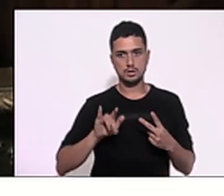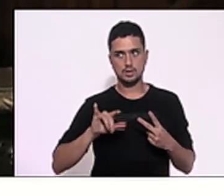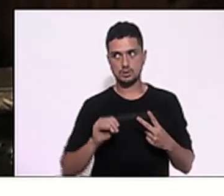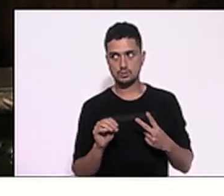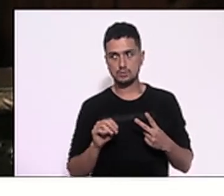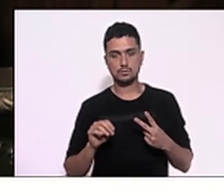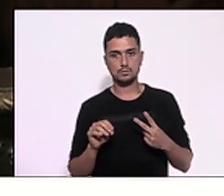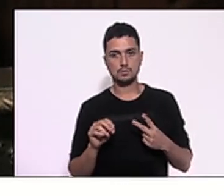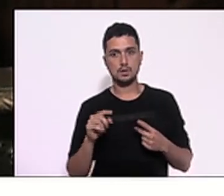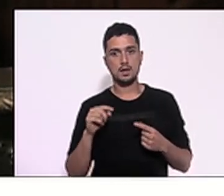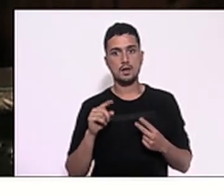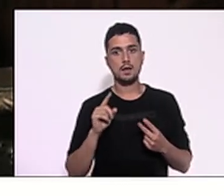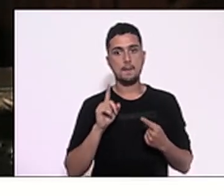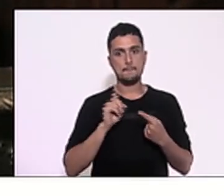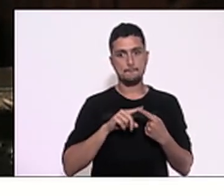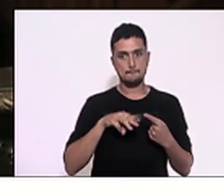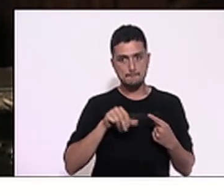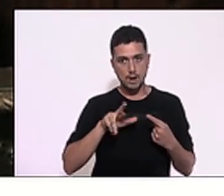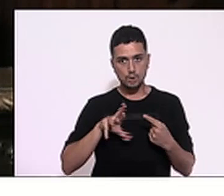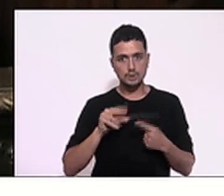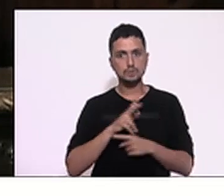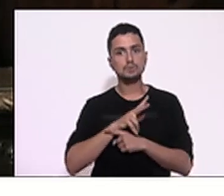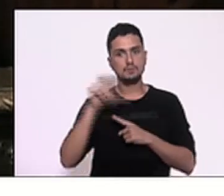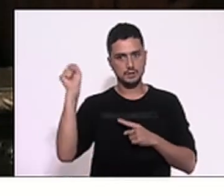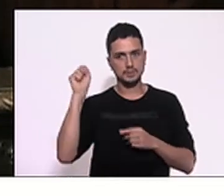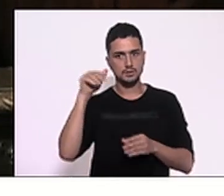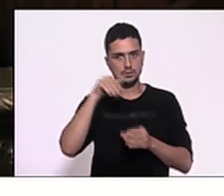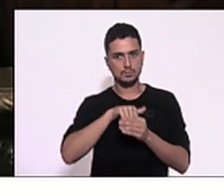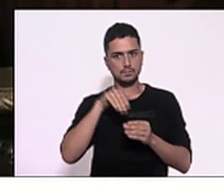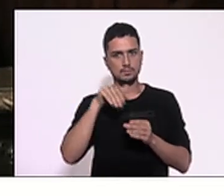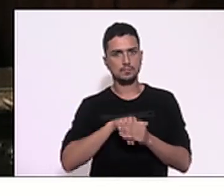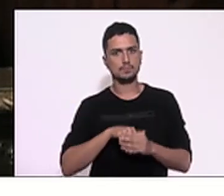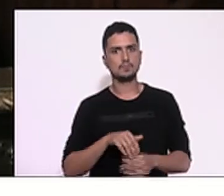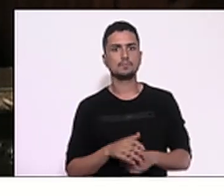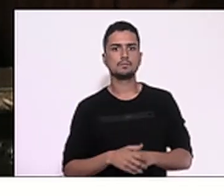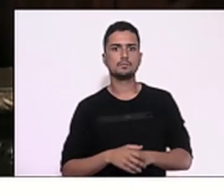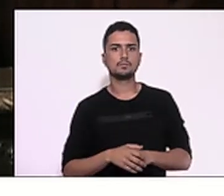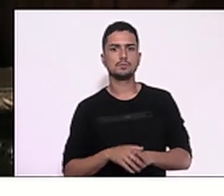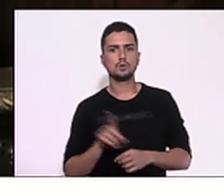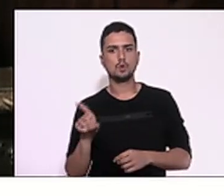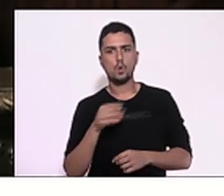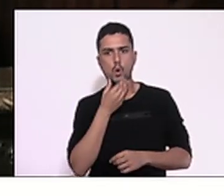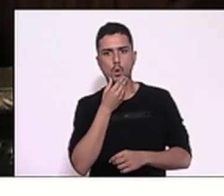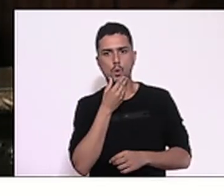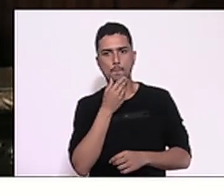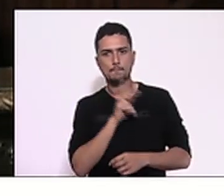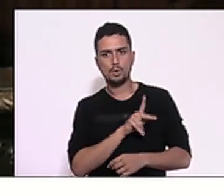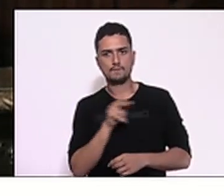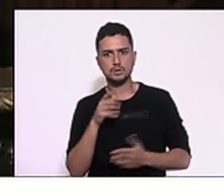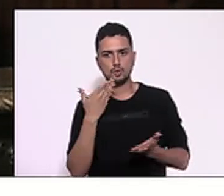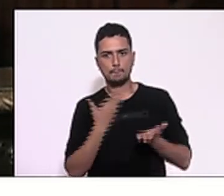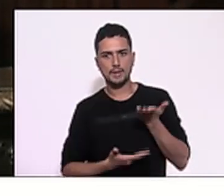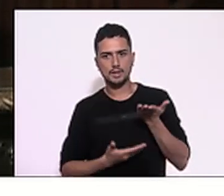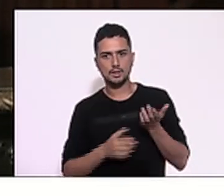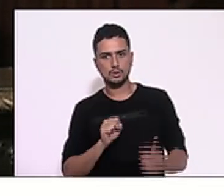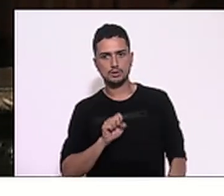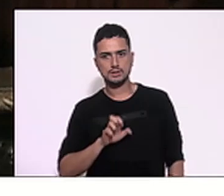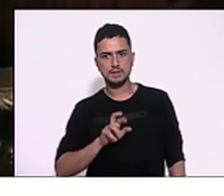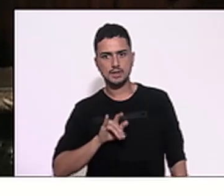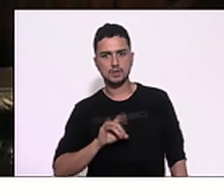disputaram o cargo de diretor-geral. O professor Maurício Mota e o professor Sérgio